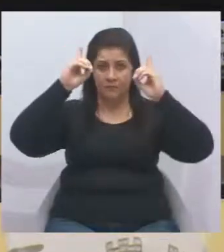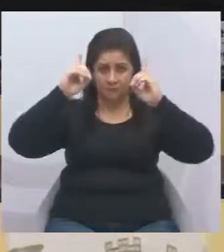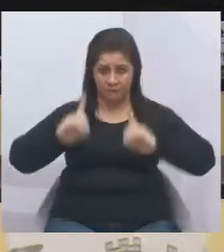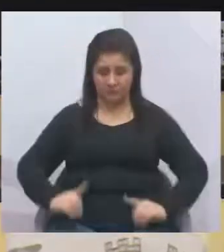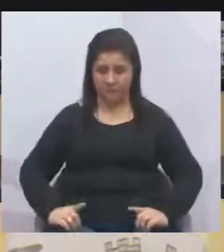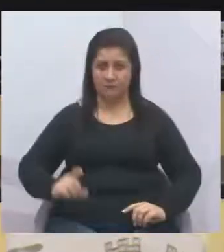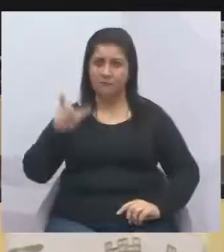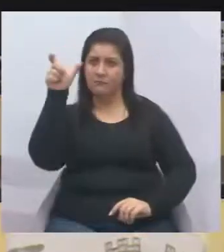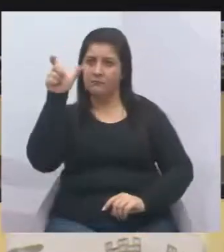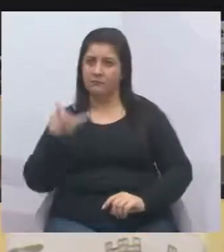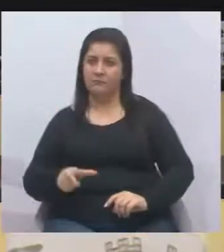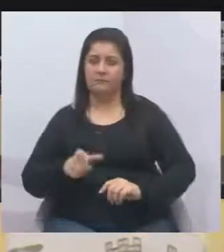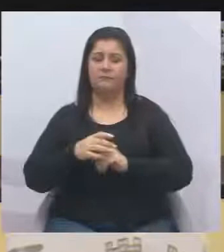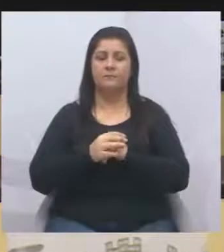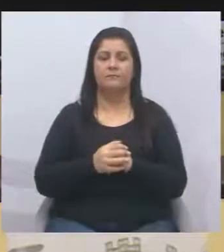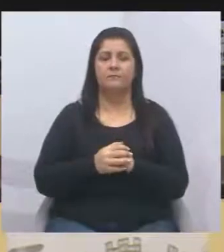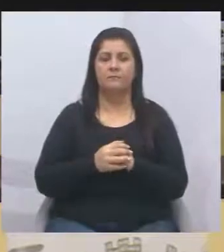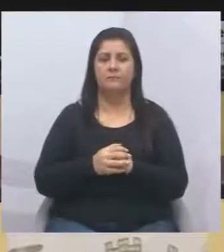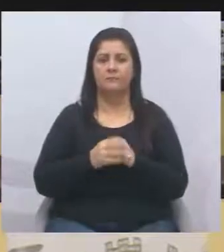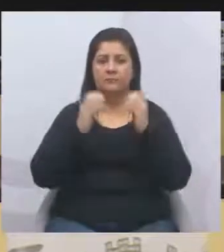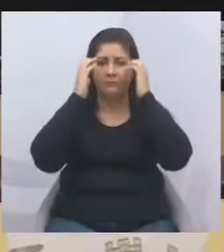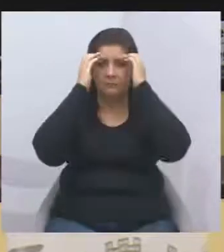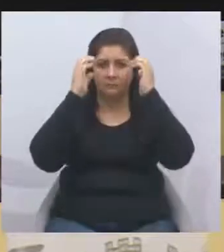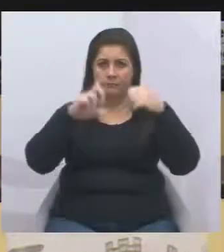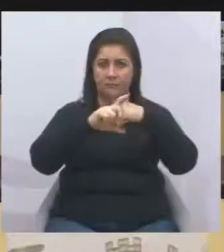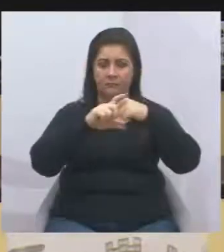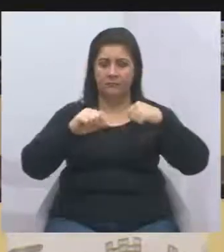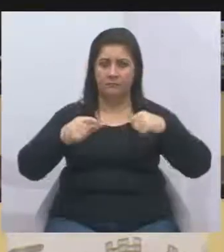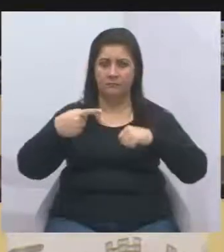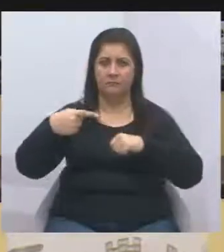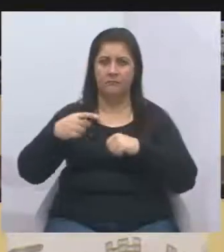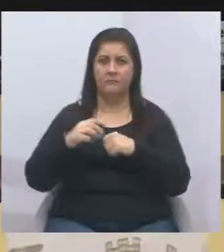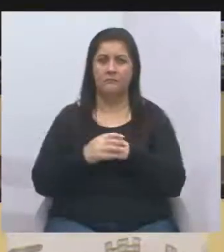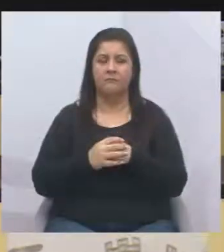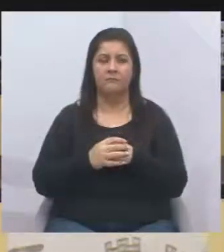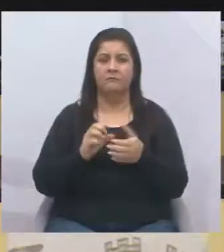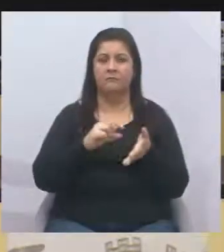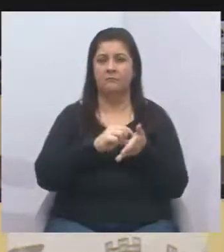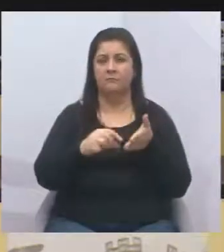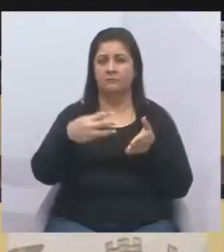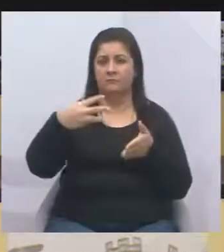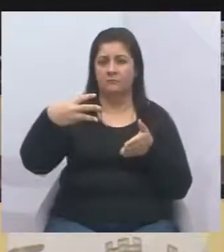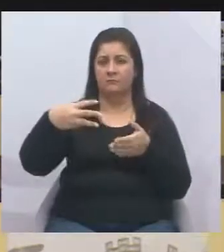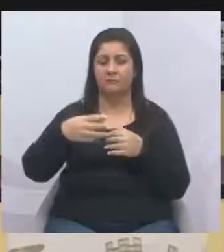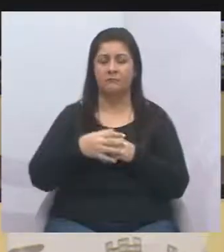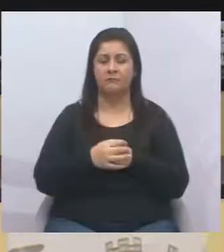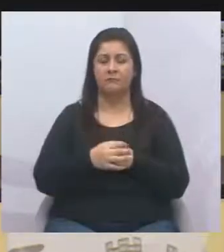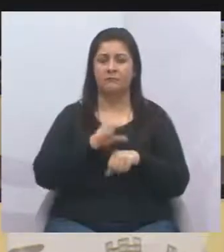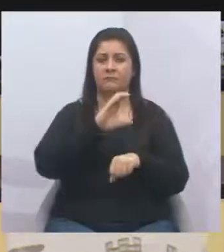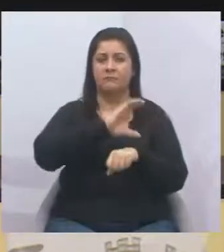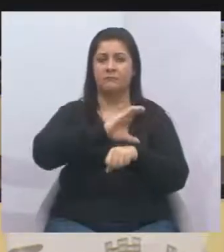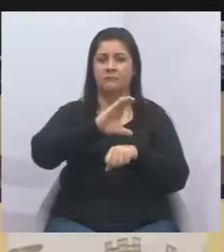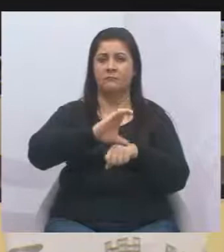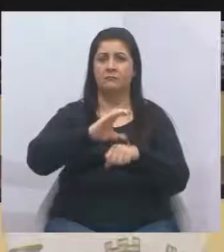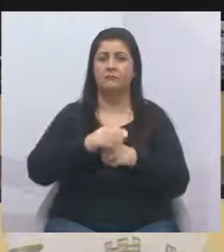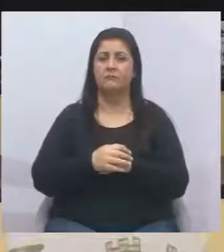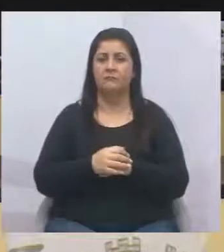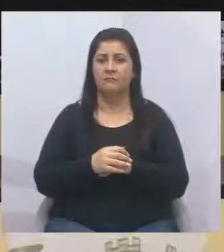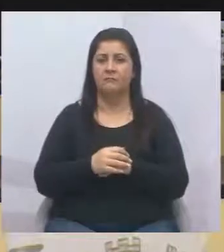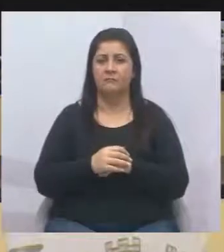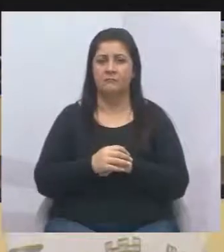humana, com previsão no artigo 1º, inciso 2º, inciso 3º, aliás, da Constituição